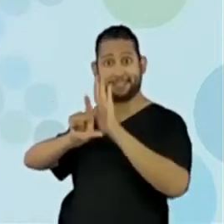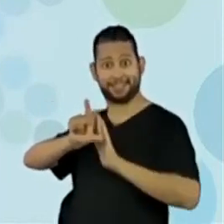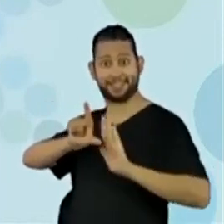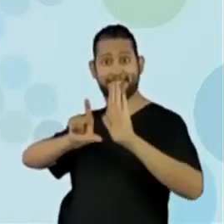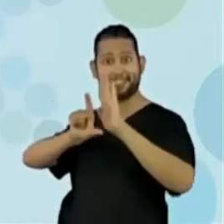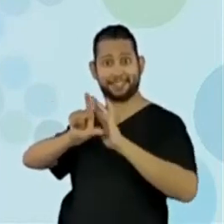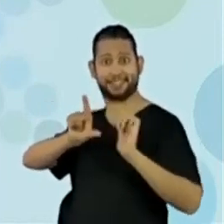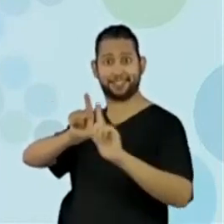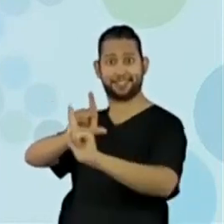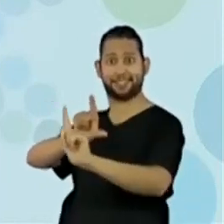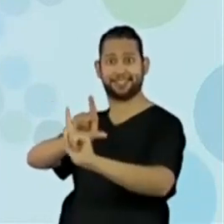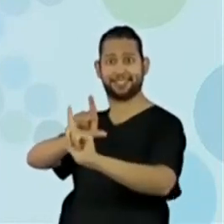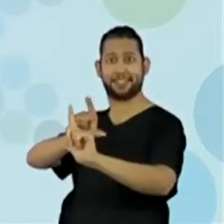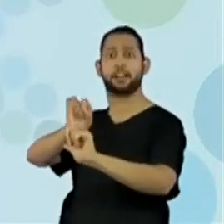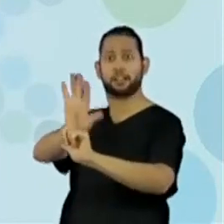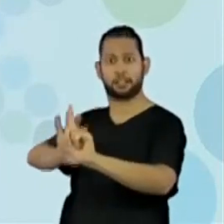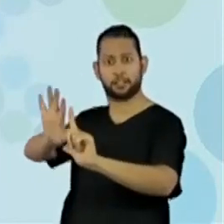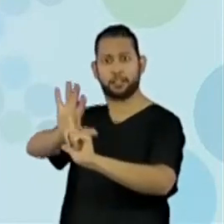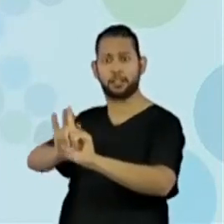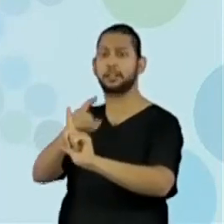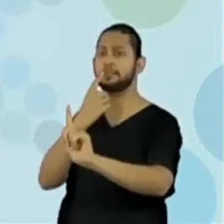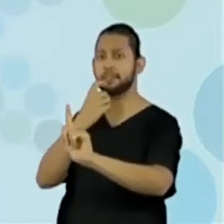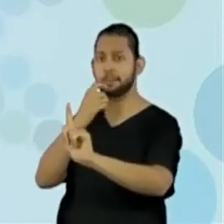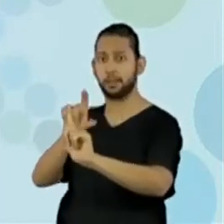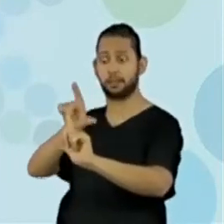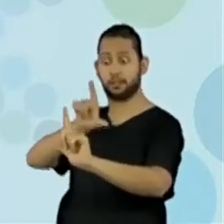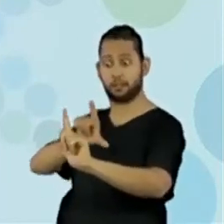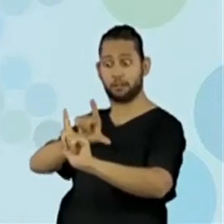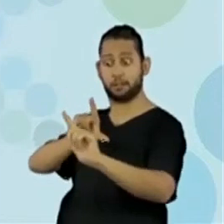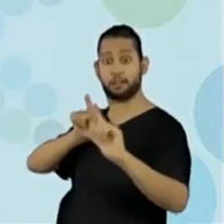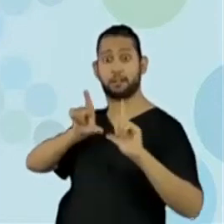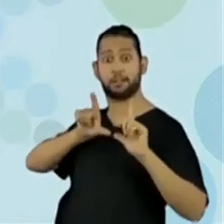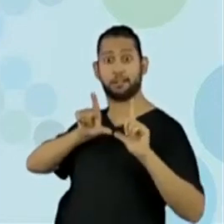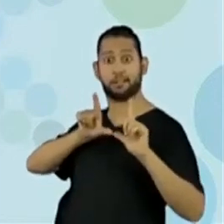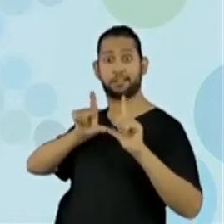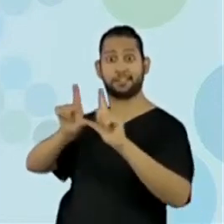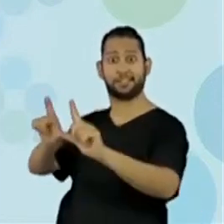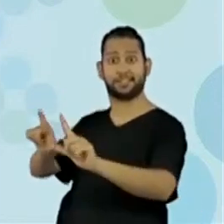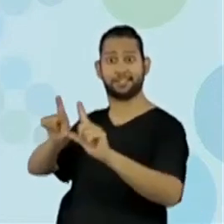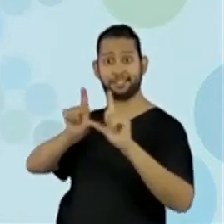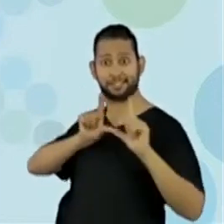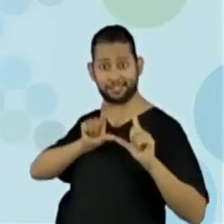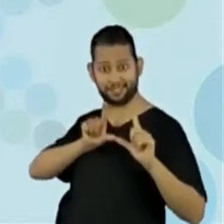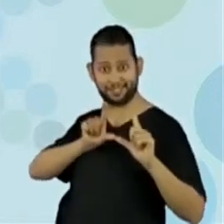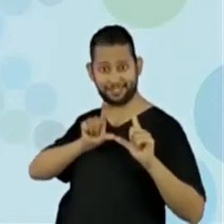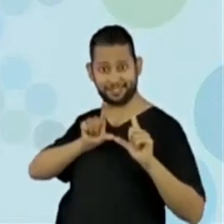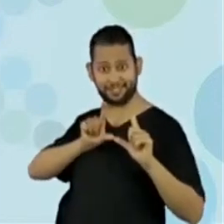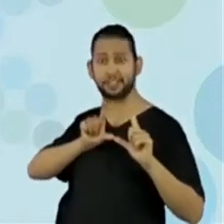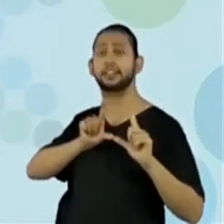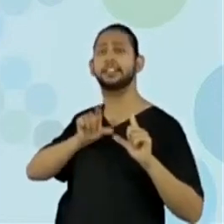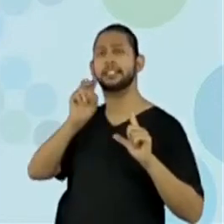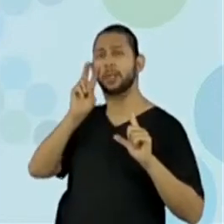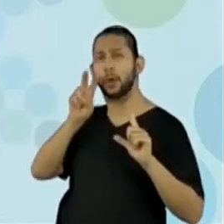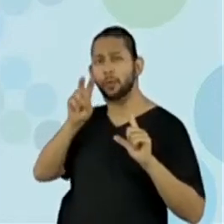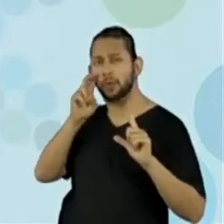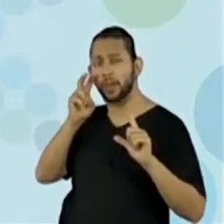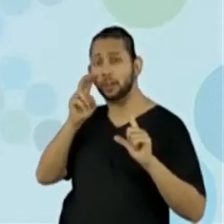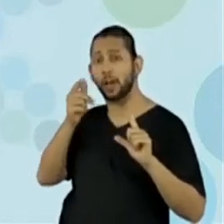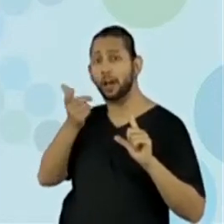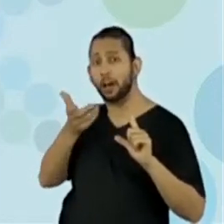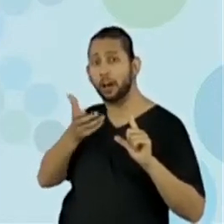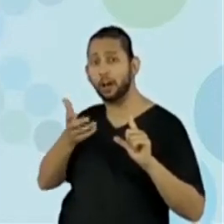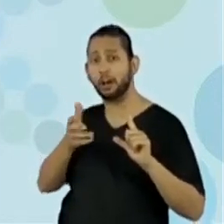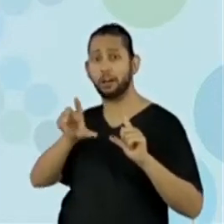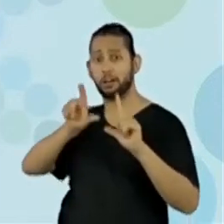que eu desenhei, atrás dela tem outra face, então são duas. Se eu olho desse lado de cá, ó,